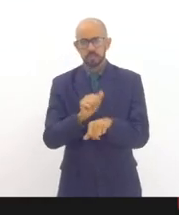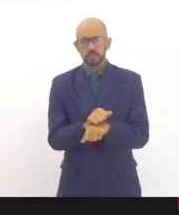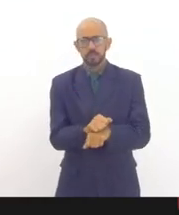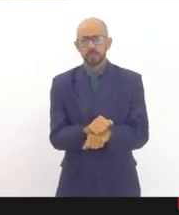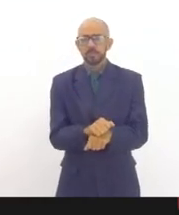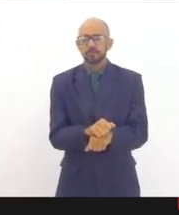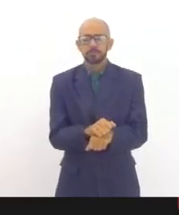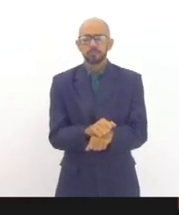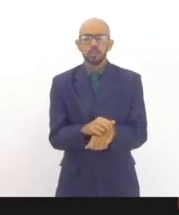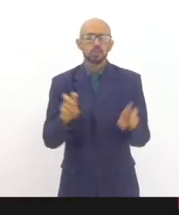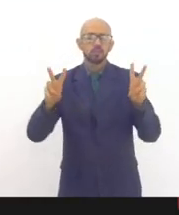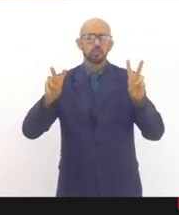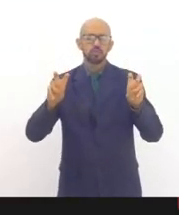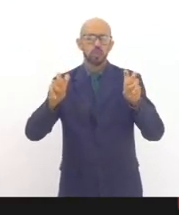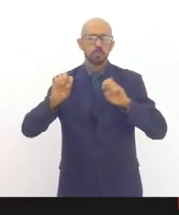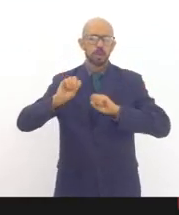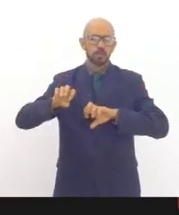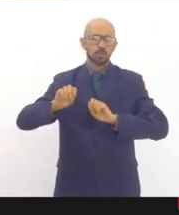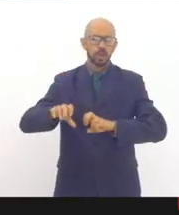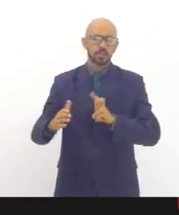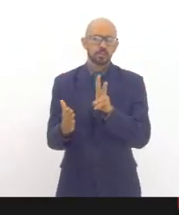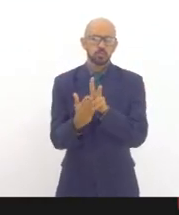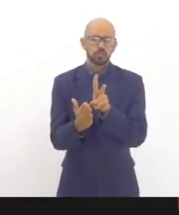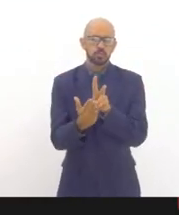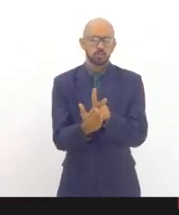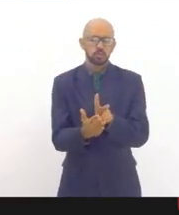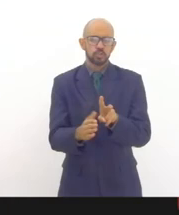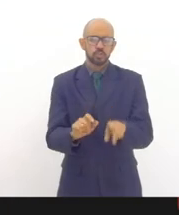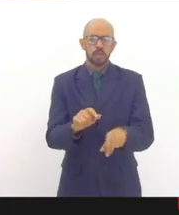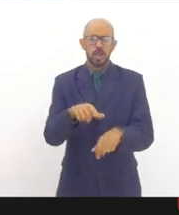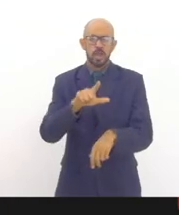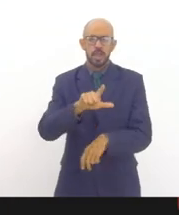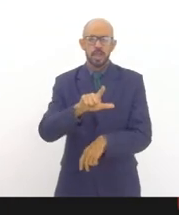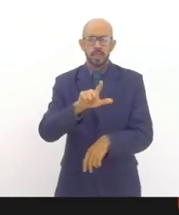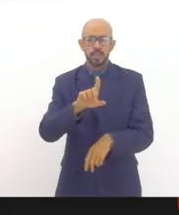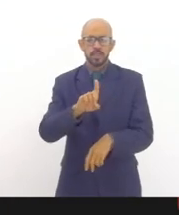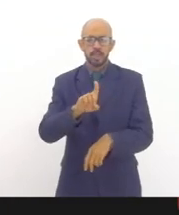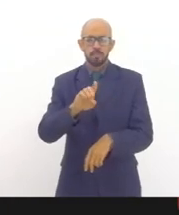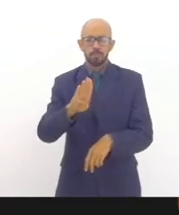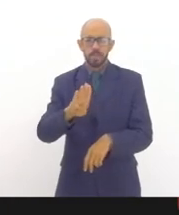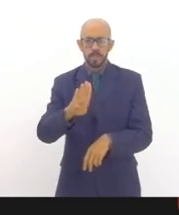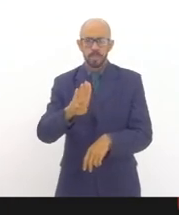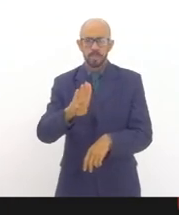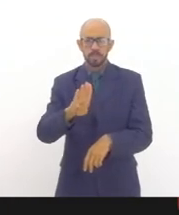diz respeito à educação indígena, a LDB,